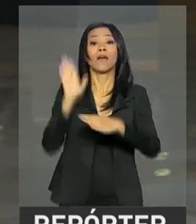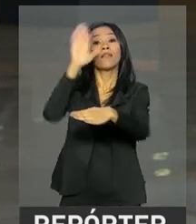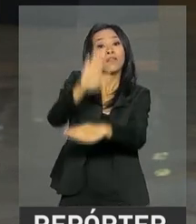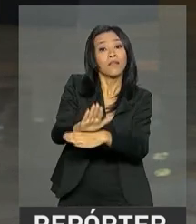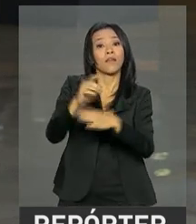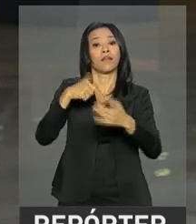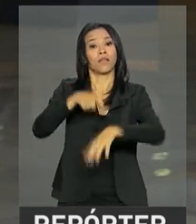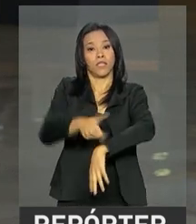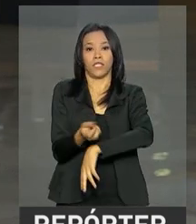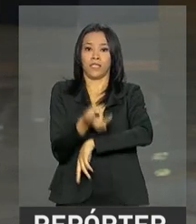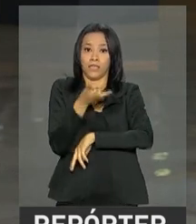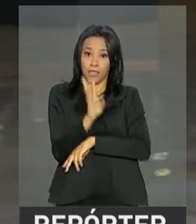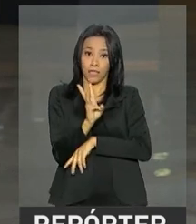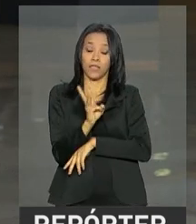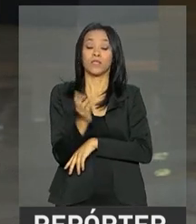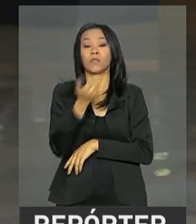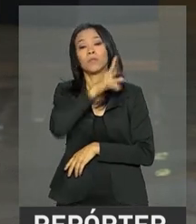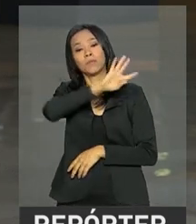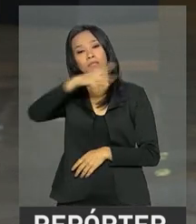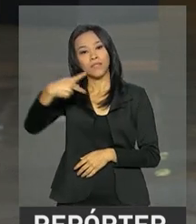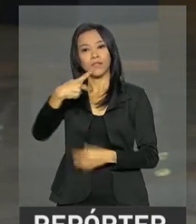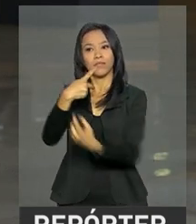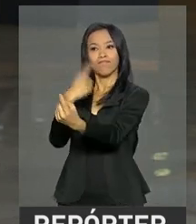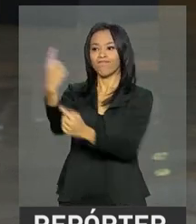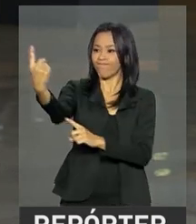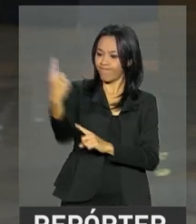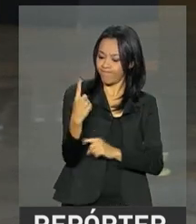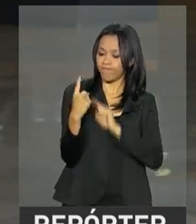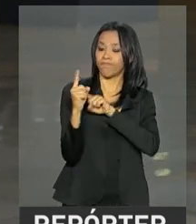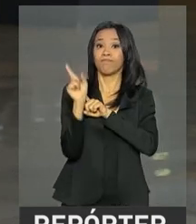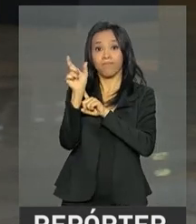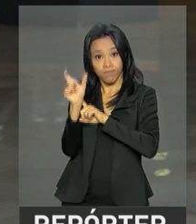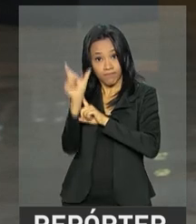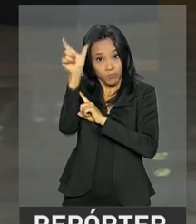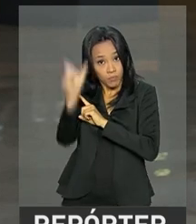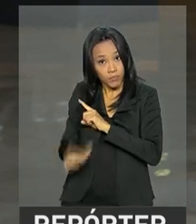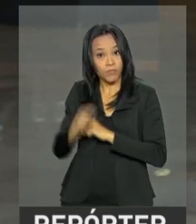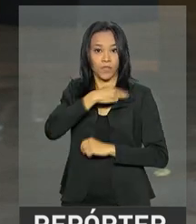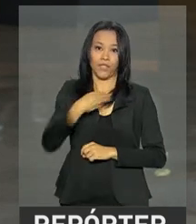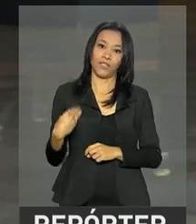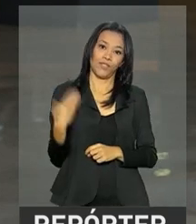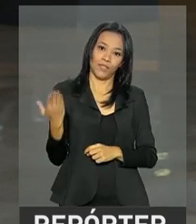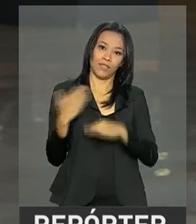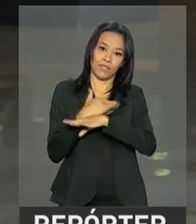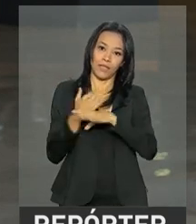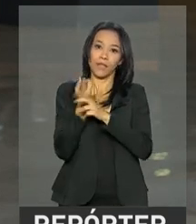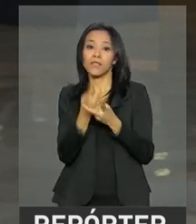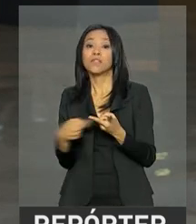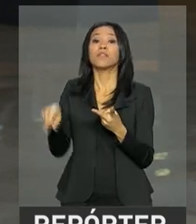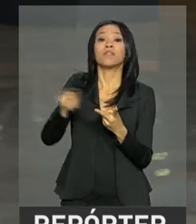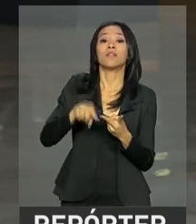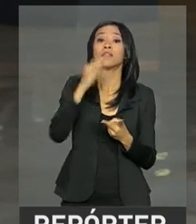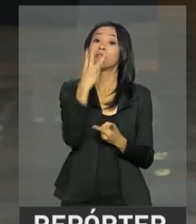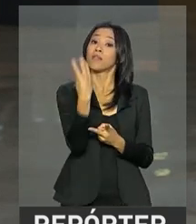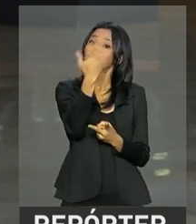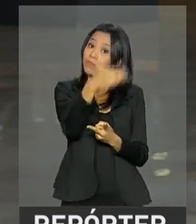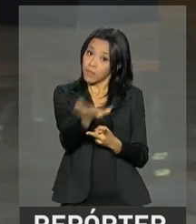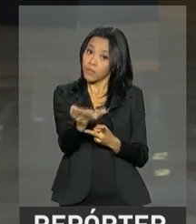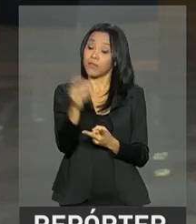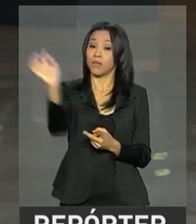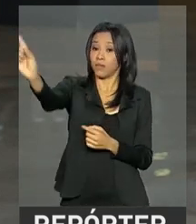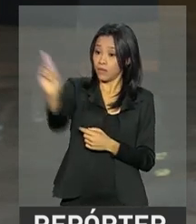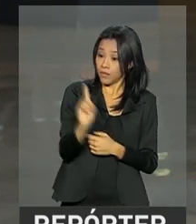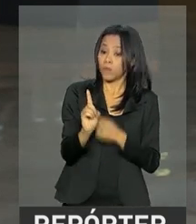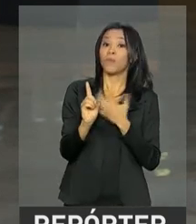às 3 horas o presidente recebe no planalto o ministro das cidades alexandre baldy em seguida às três e meia o presidente